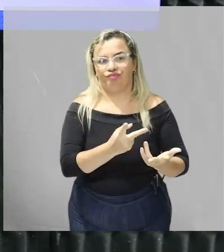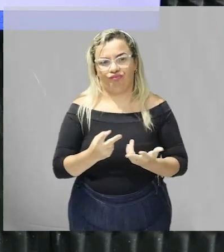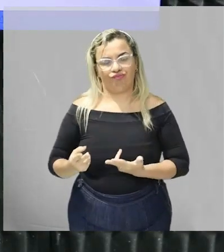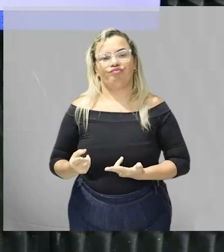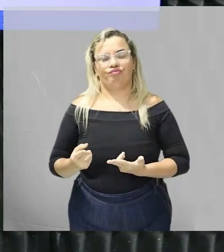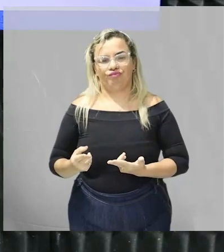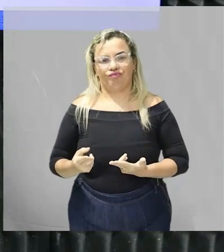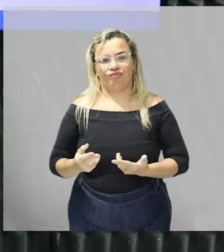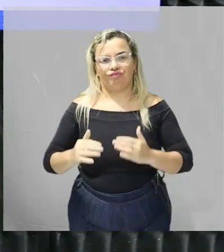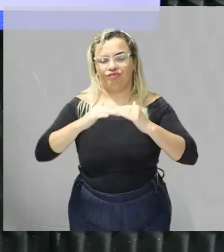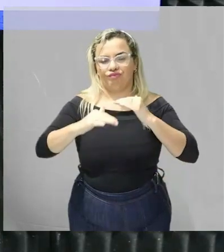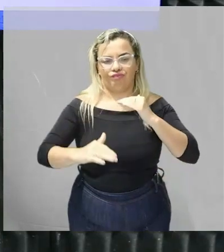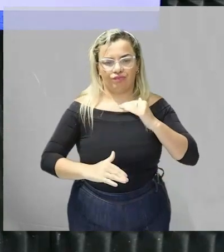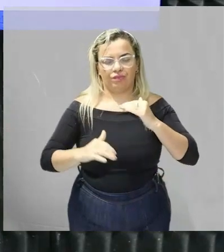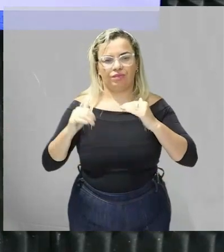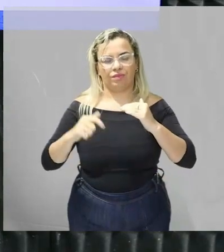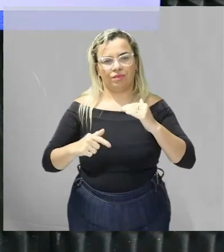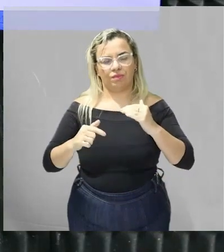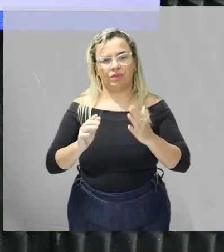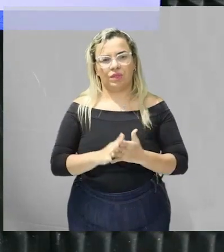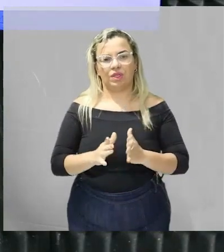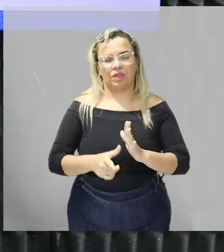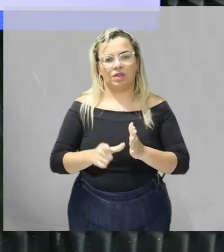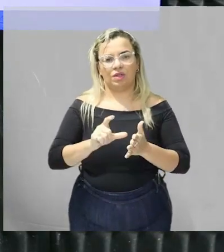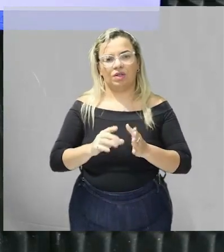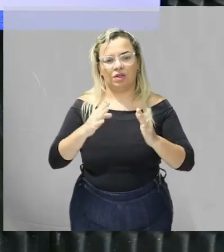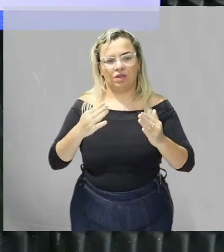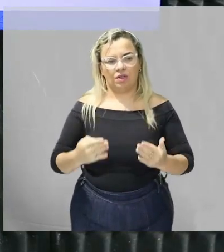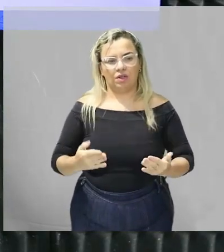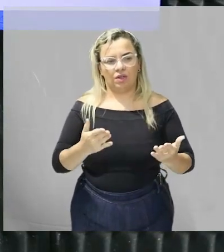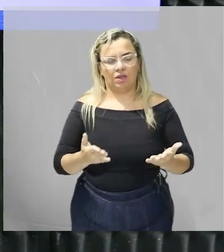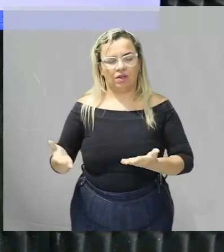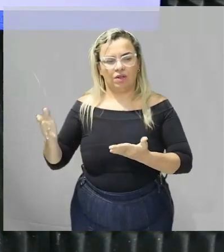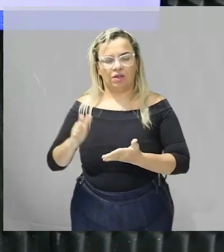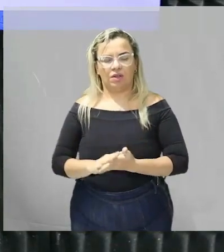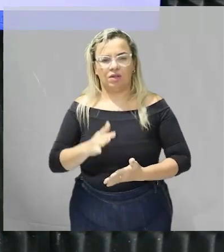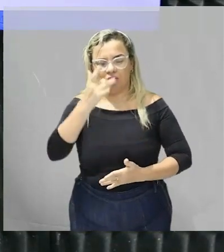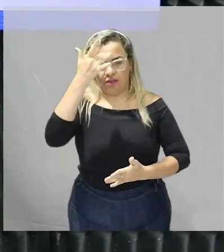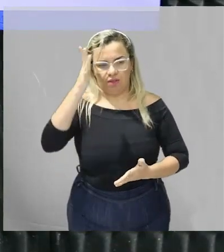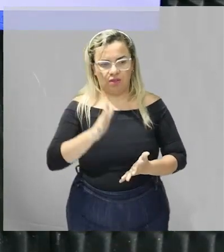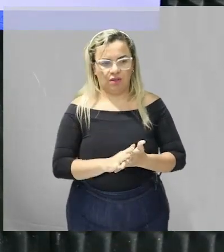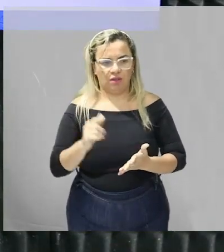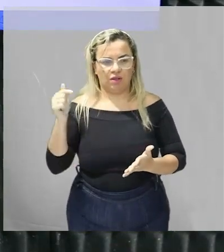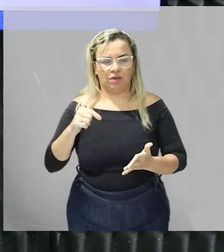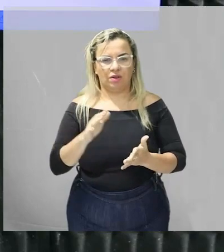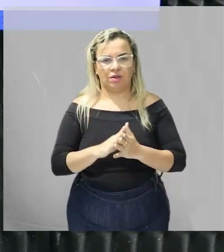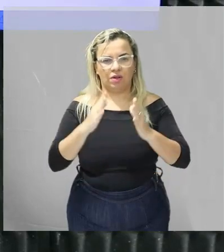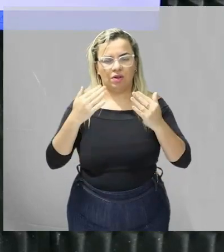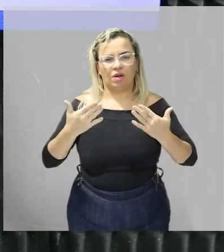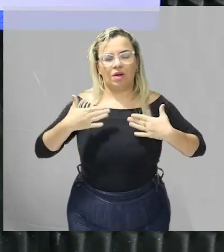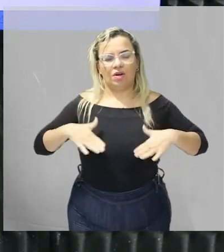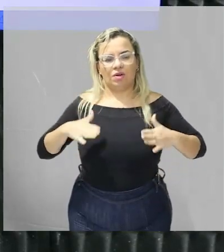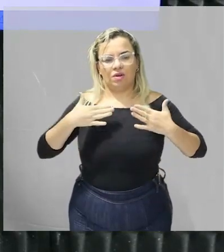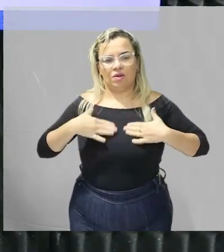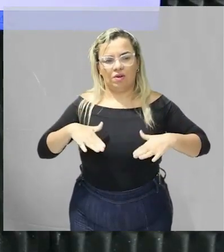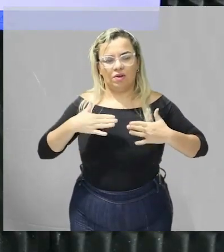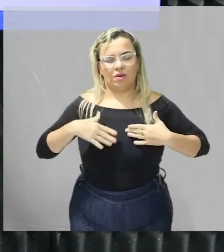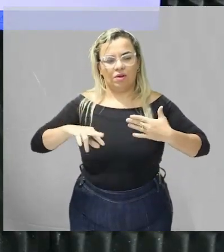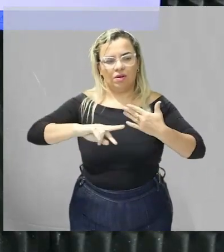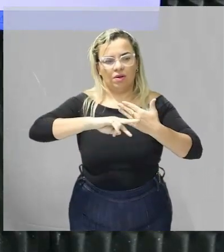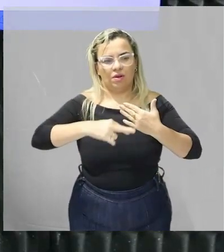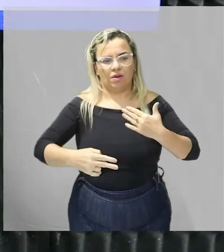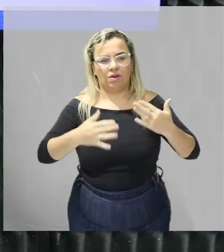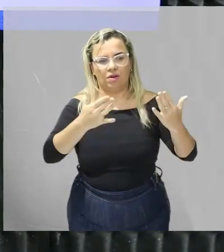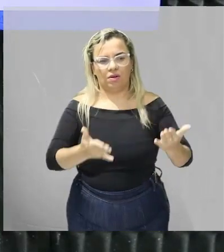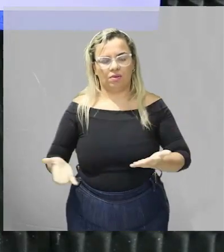seja, desigual. Então, antes de analisar os distratores, era mais fácil se a gente fosse analisar aqui com calma. A consequência logo